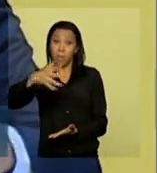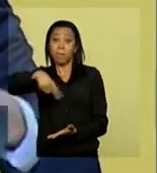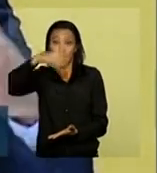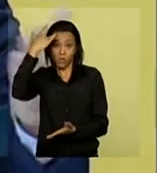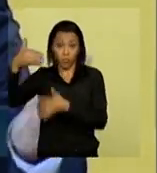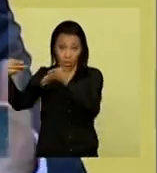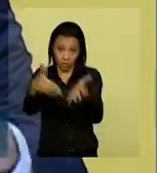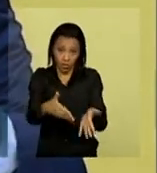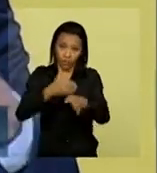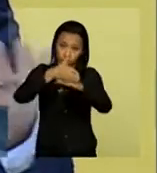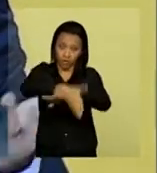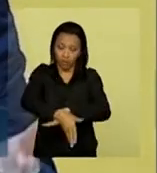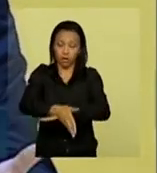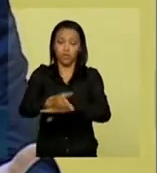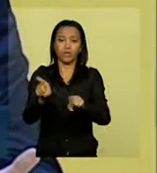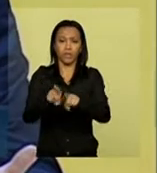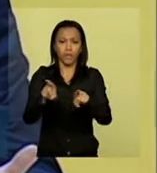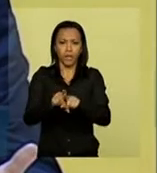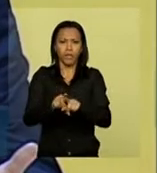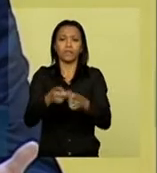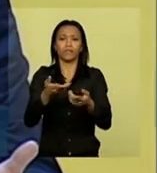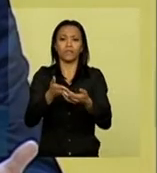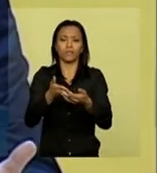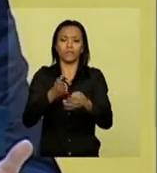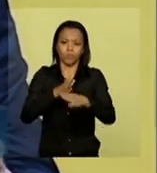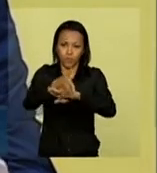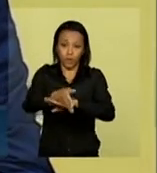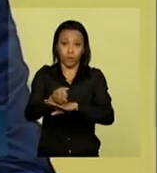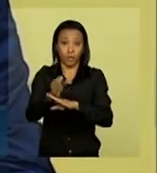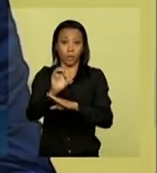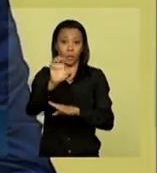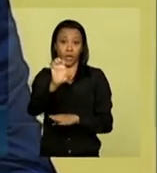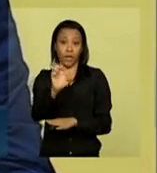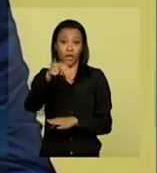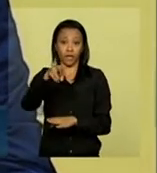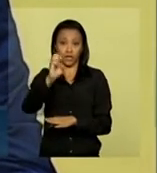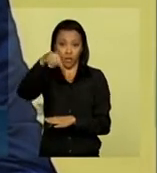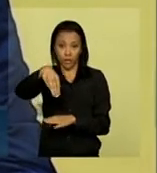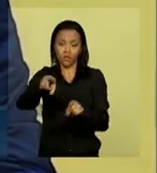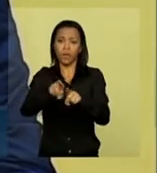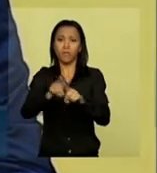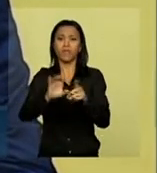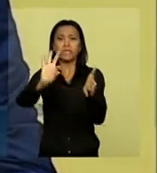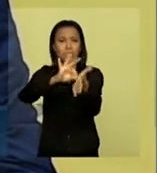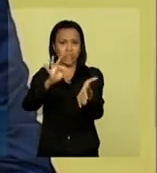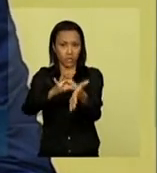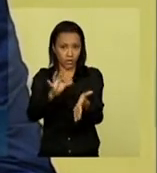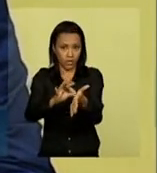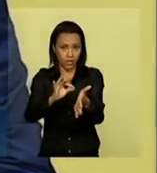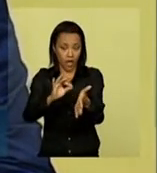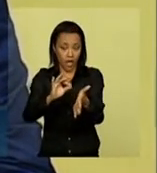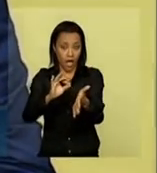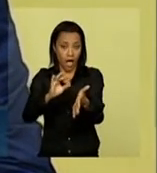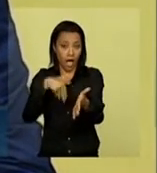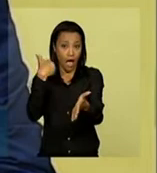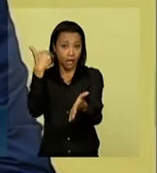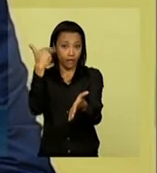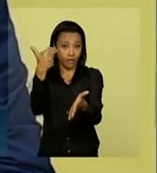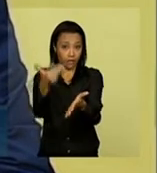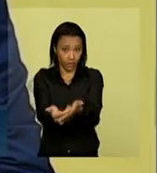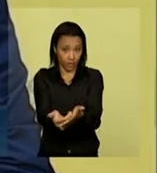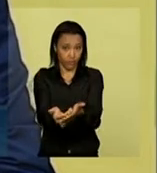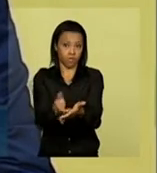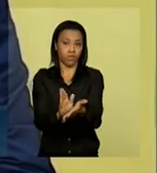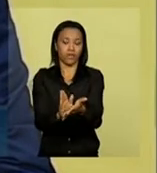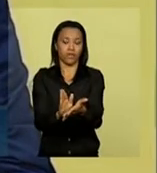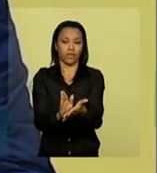participantes acessaram de acesso ao portal do Enem e inscrições até esse momento até esse momento não até o momento começou a